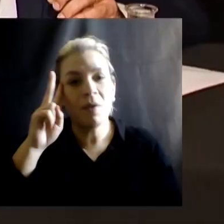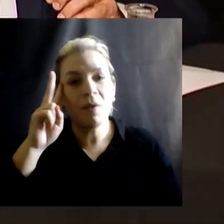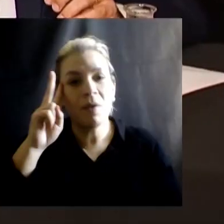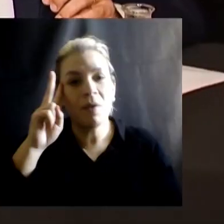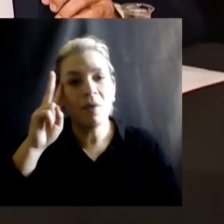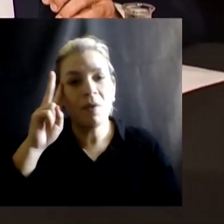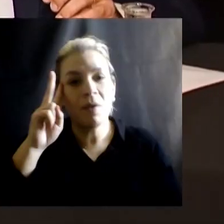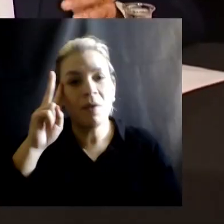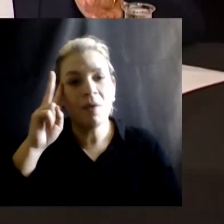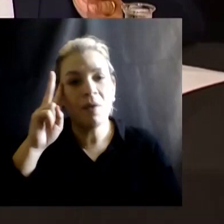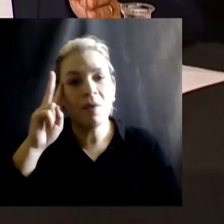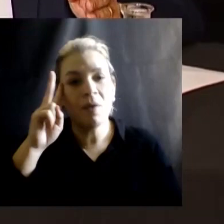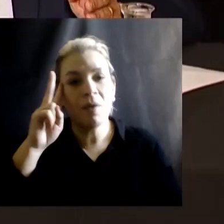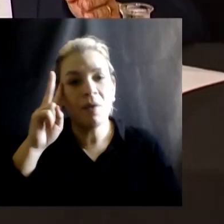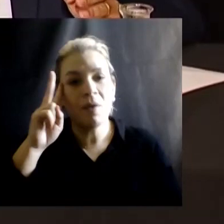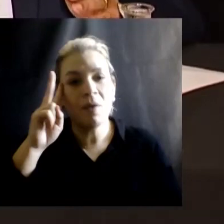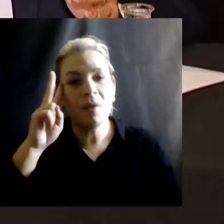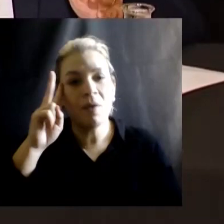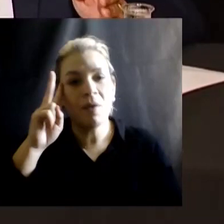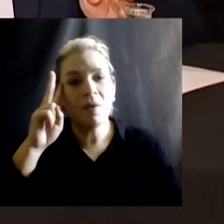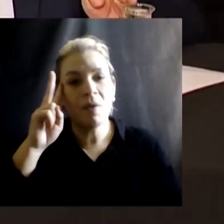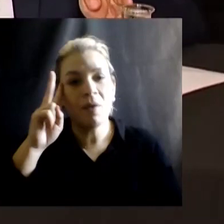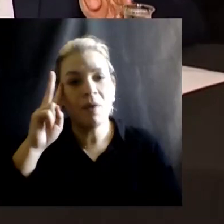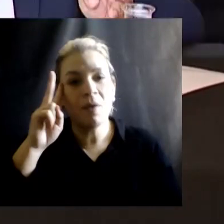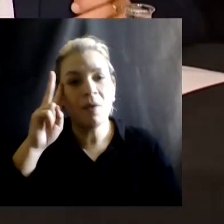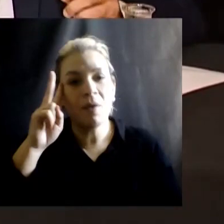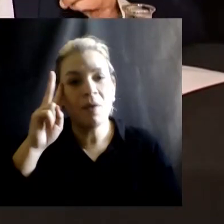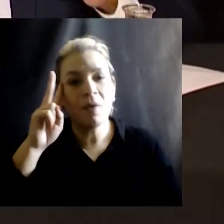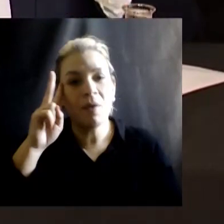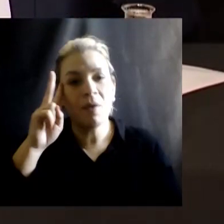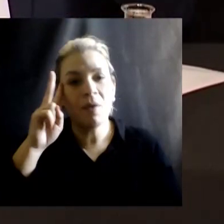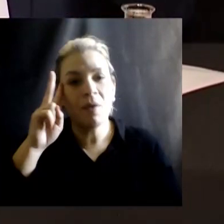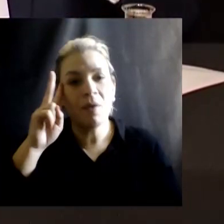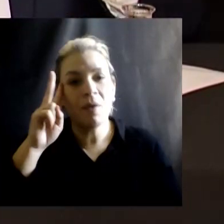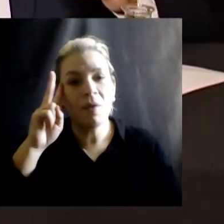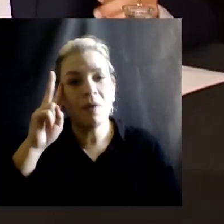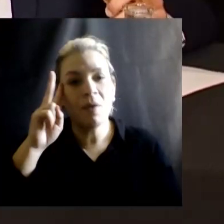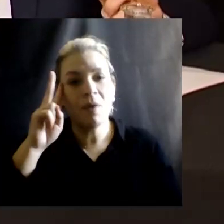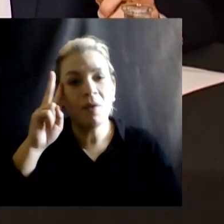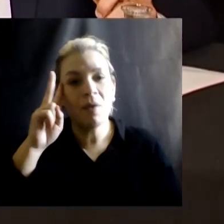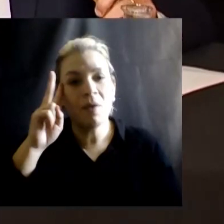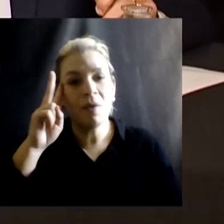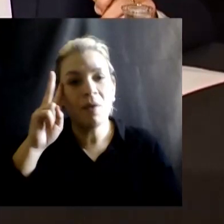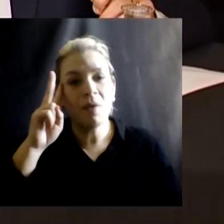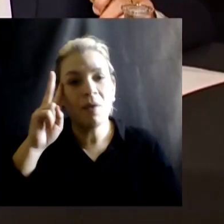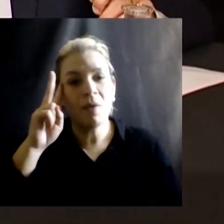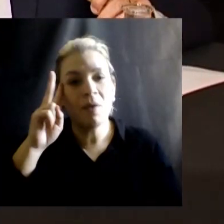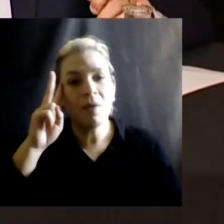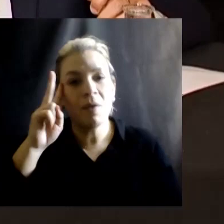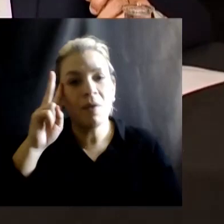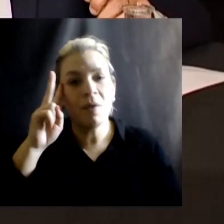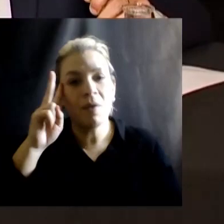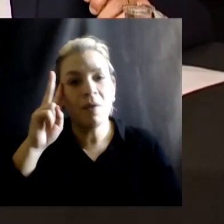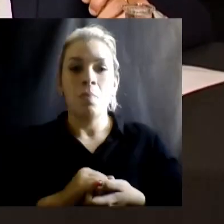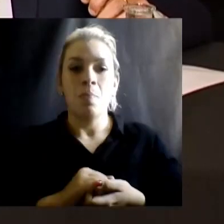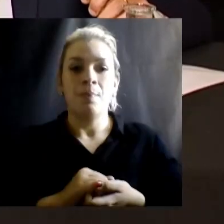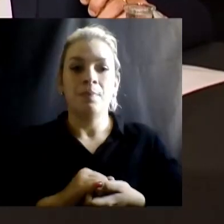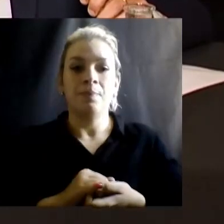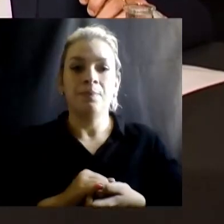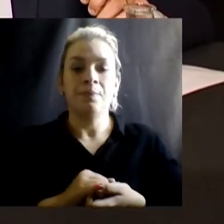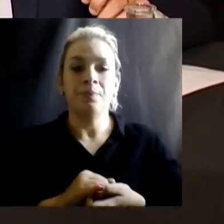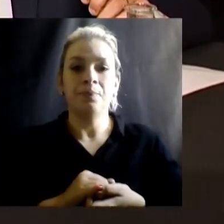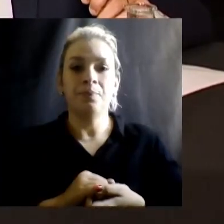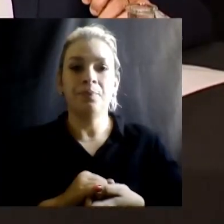honraria reconhece estabelecimentos e profissionais que ajudam a fortalecer a gastronomia, o turismo e